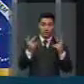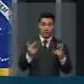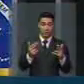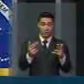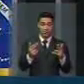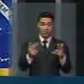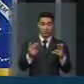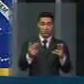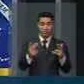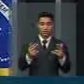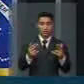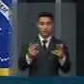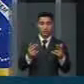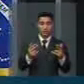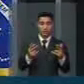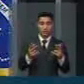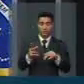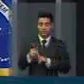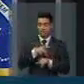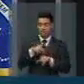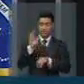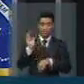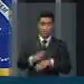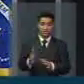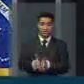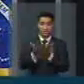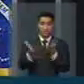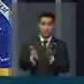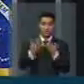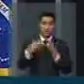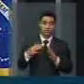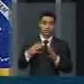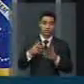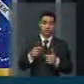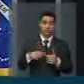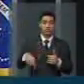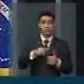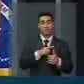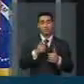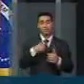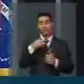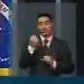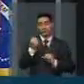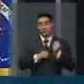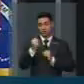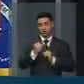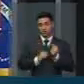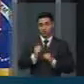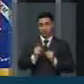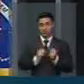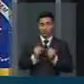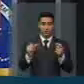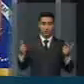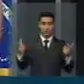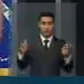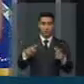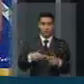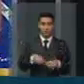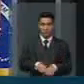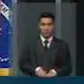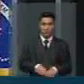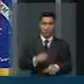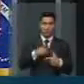rodovias dos mais pobres países do mundo. Nós estamos com a indústria absolutamente sucateada,